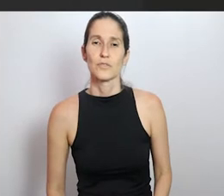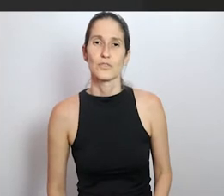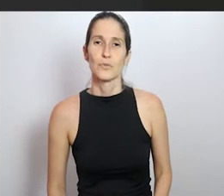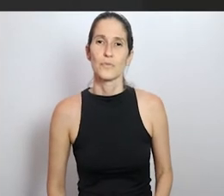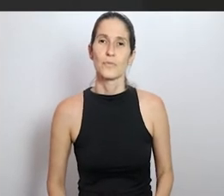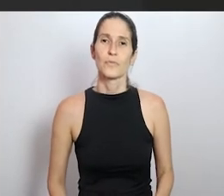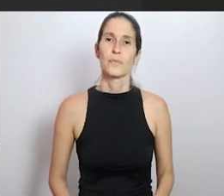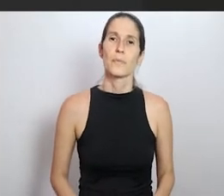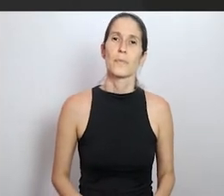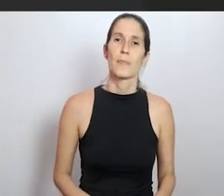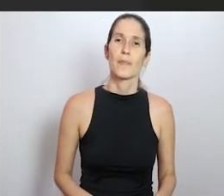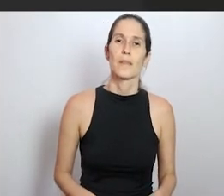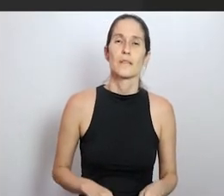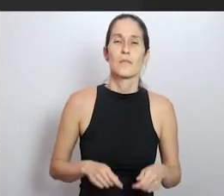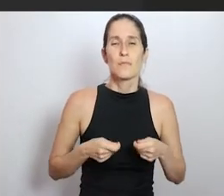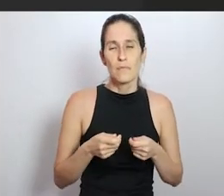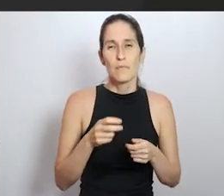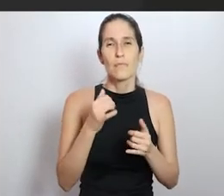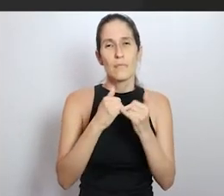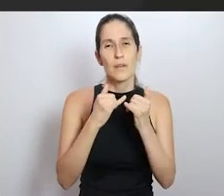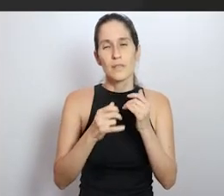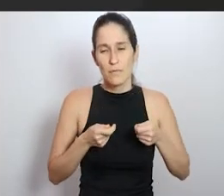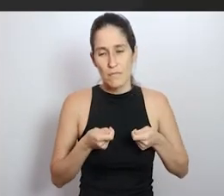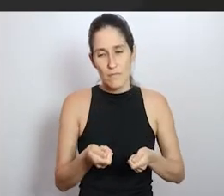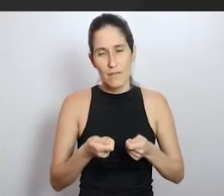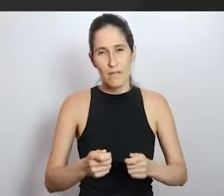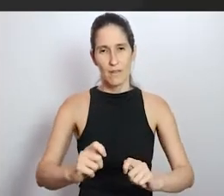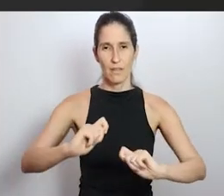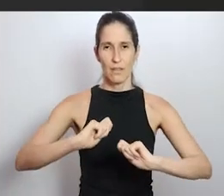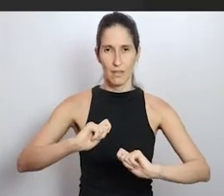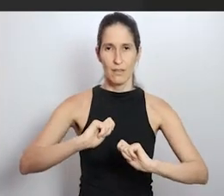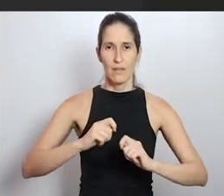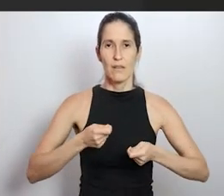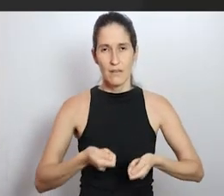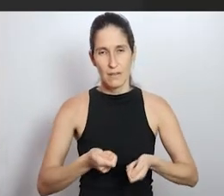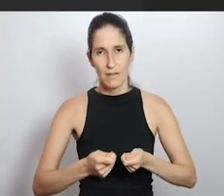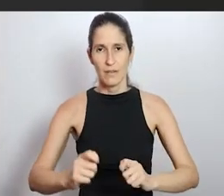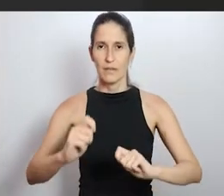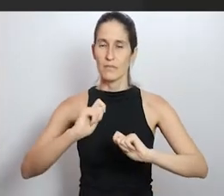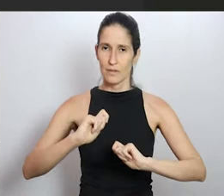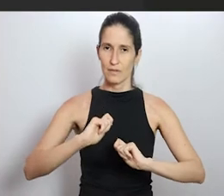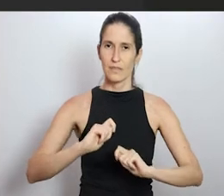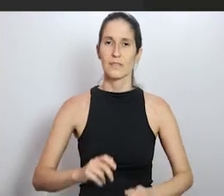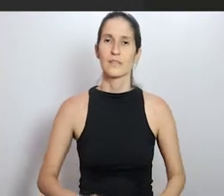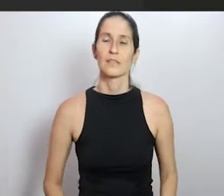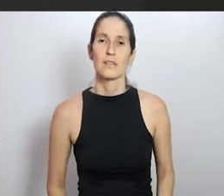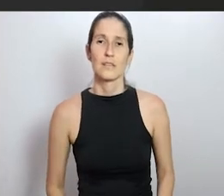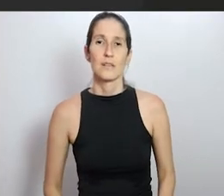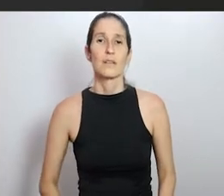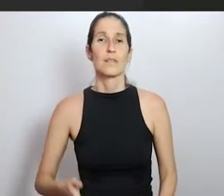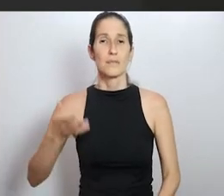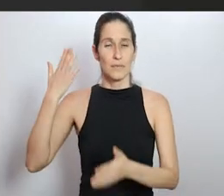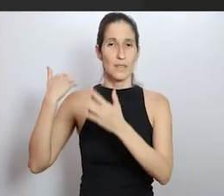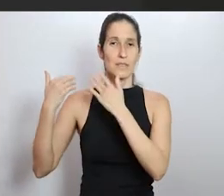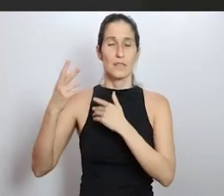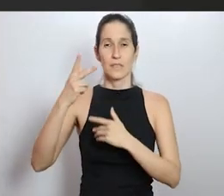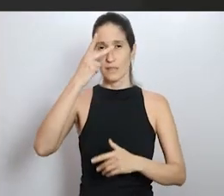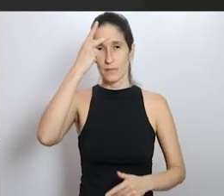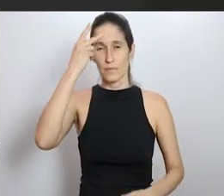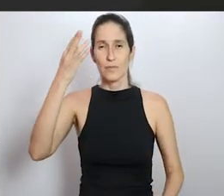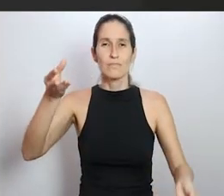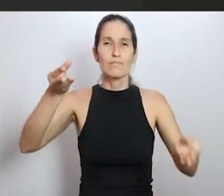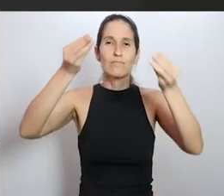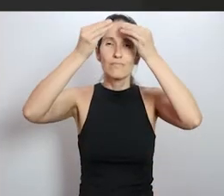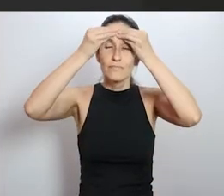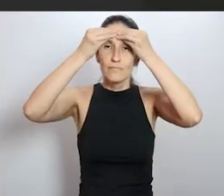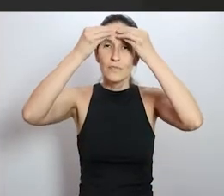cantiga que pega no pé que eu deixo. Quer dizer, você antigamente trazia uma porção de